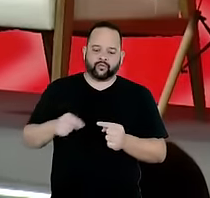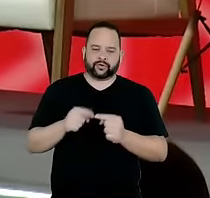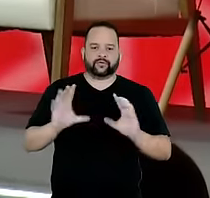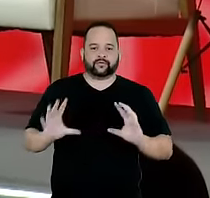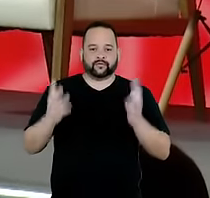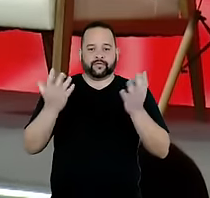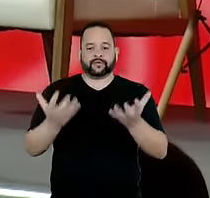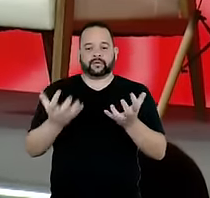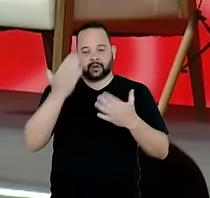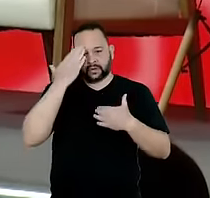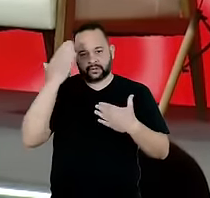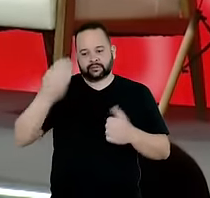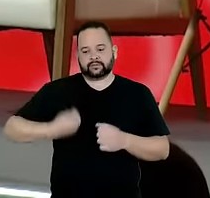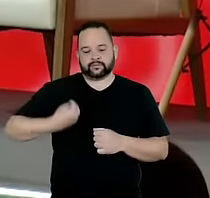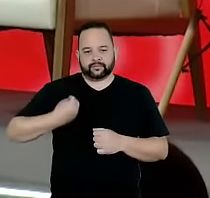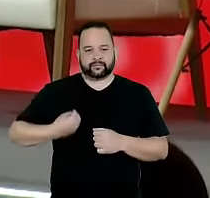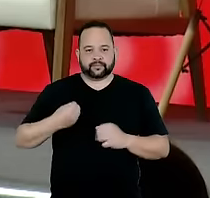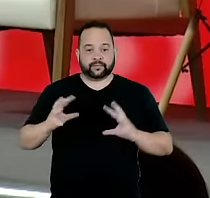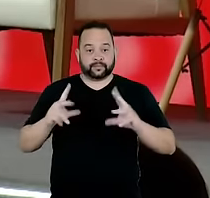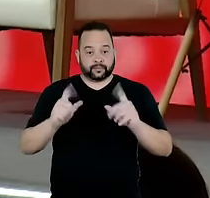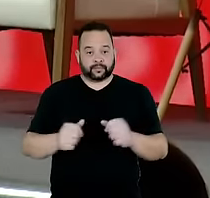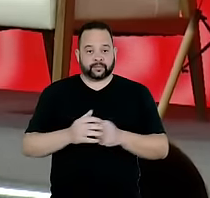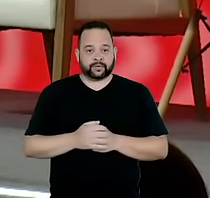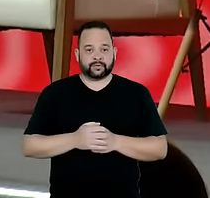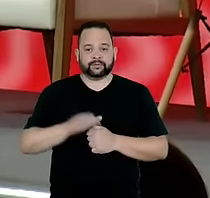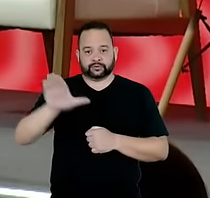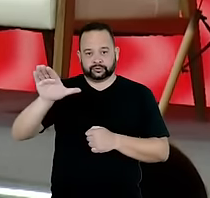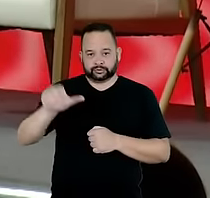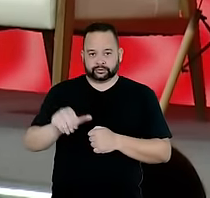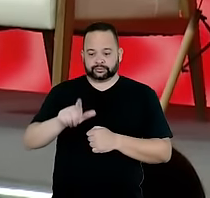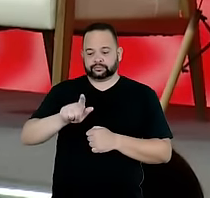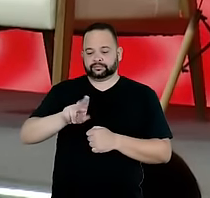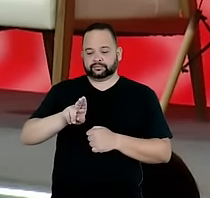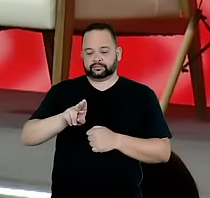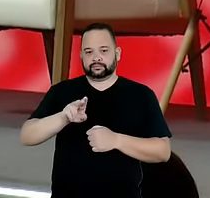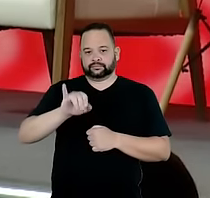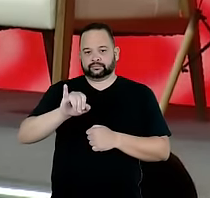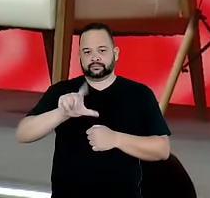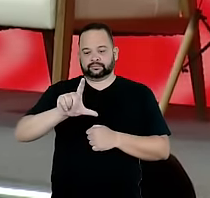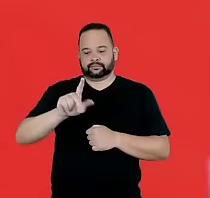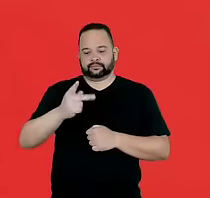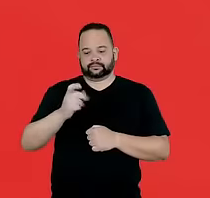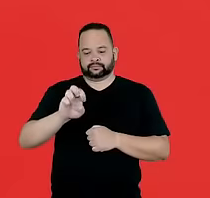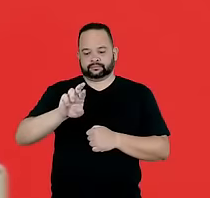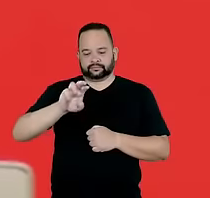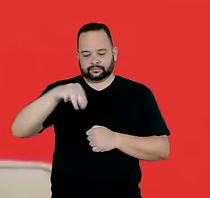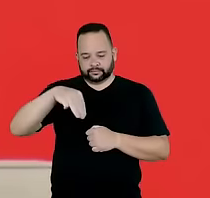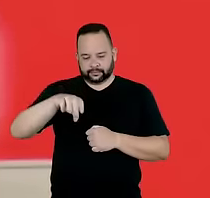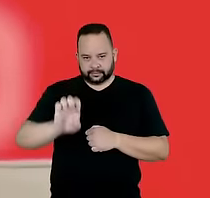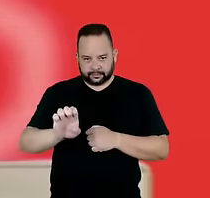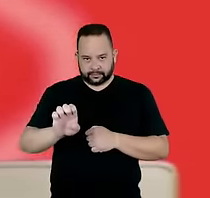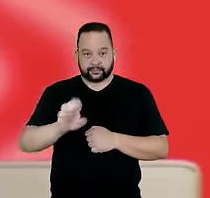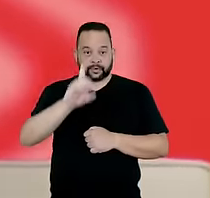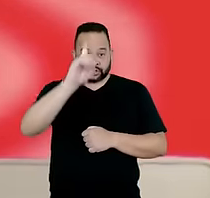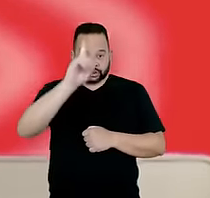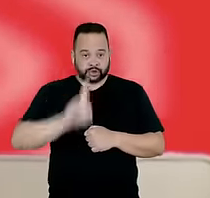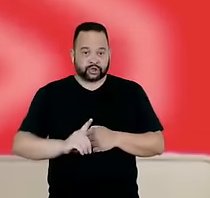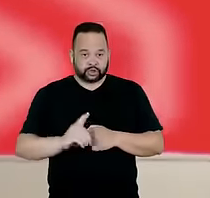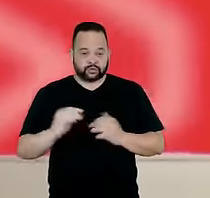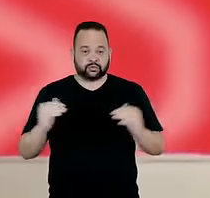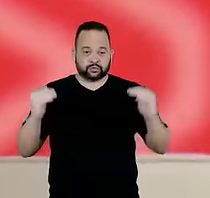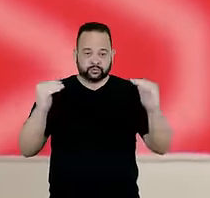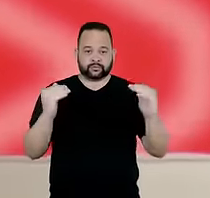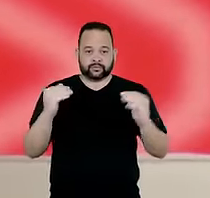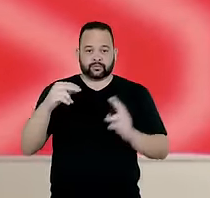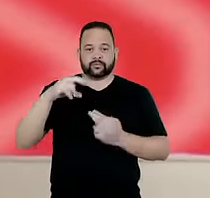mundo e eu vou chamar o Guilherme Guilherme Leal que é o diretor executivo do banco para falar um pouco para vocês aqui uma visão mais do